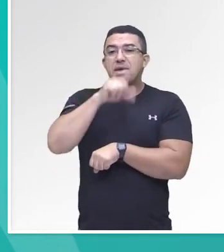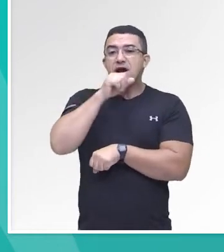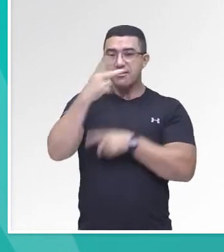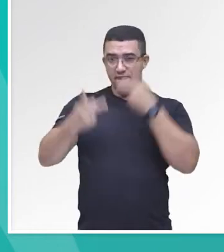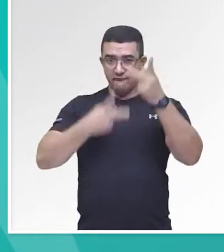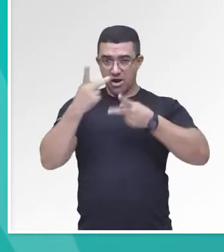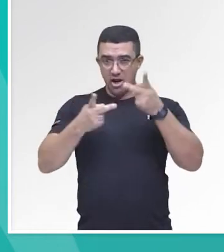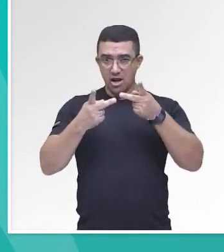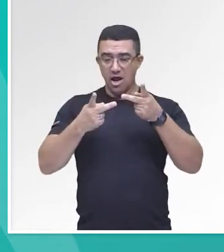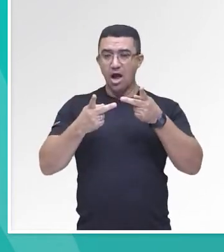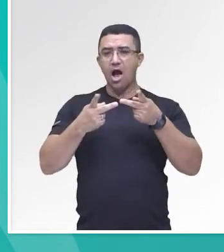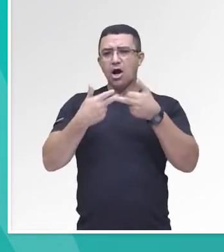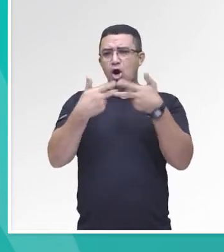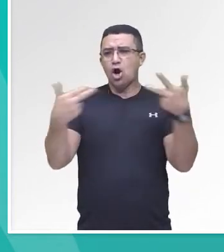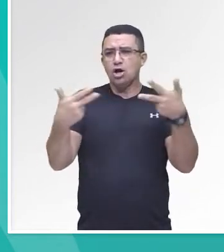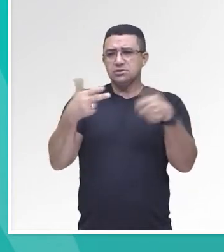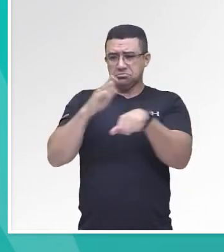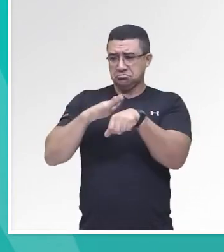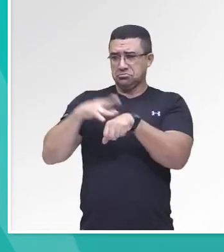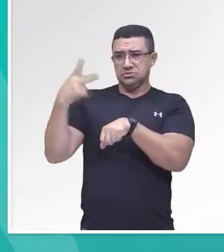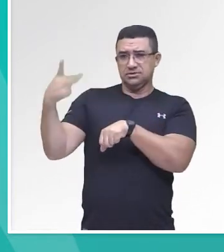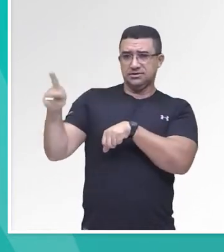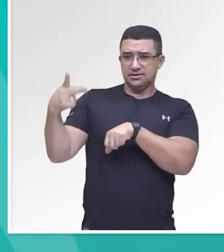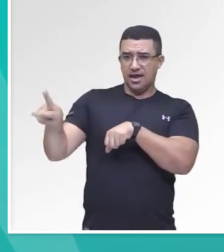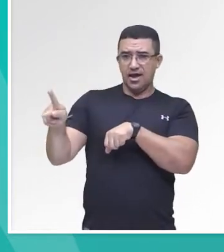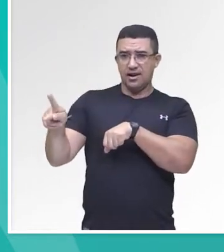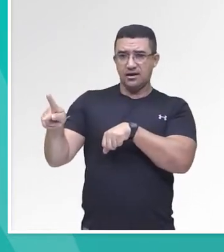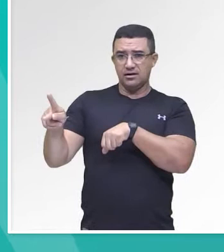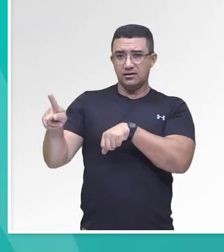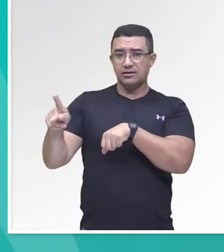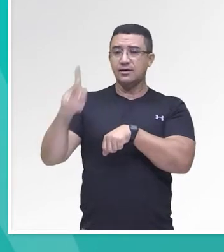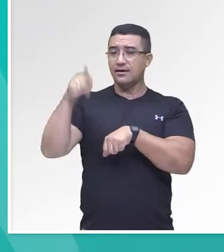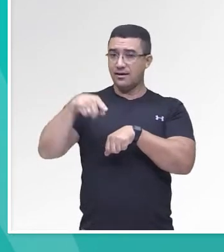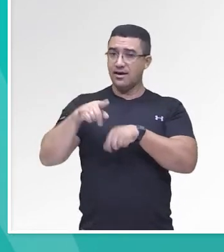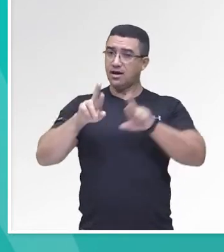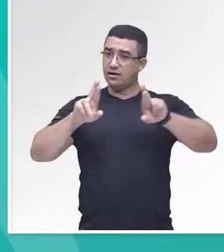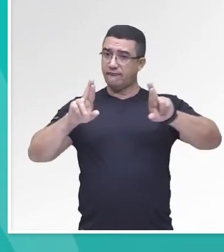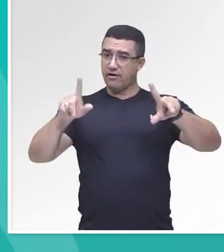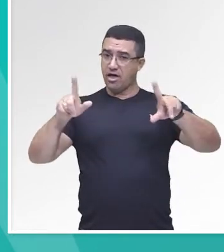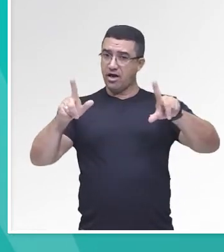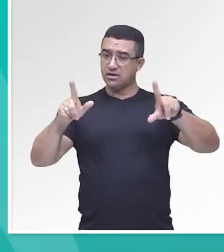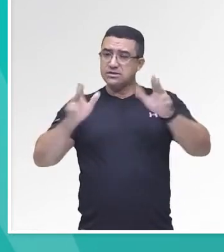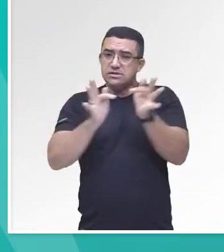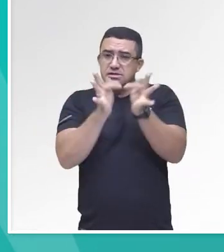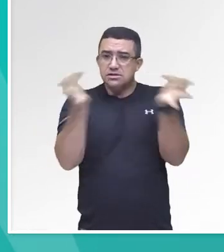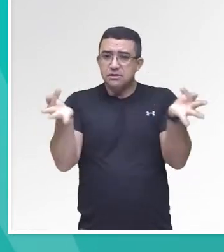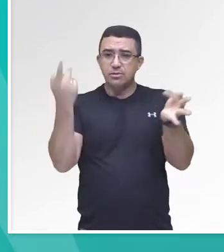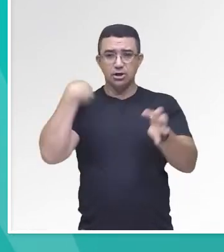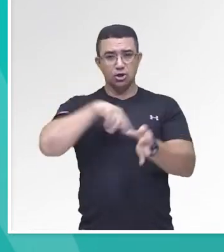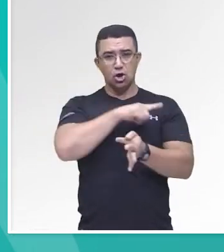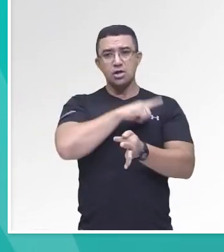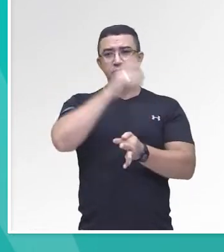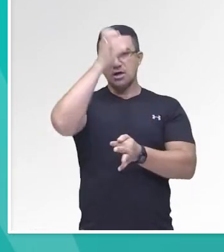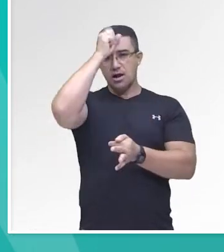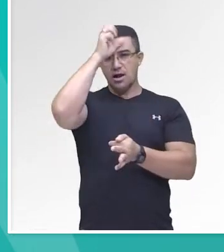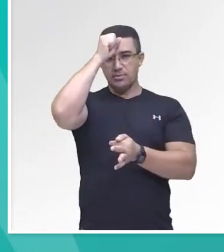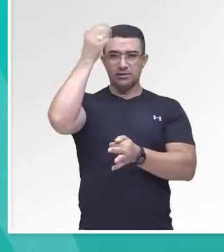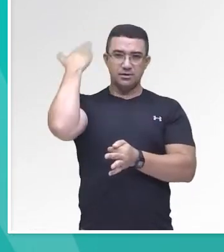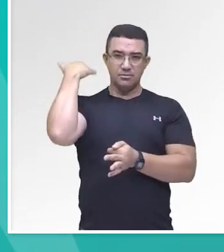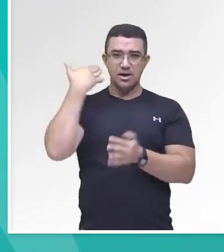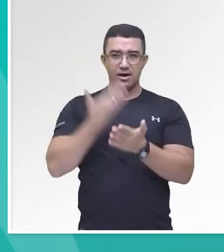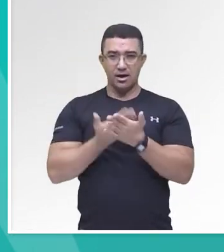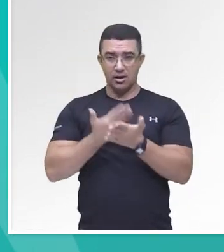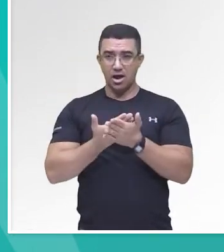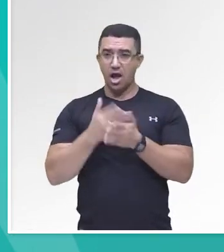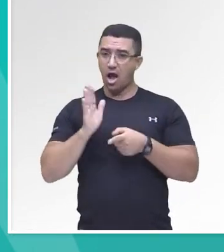que algo pertence a ela. Entenderam? Então, essa é a distinção básica que a gente aprendeu na primeira parte da aula e que nos